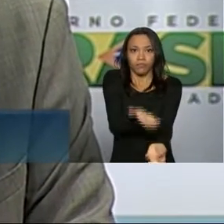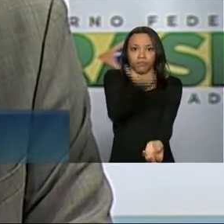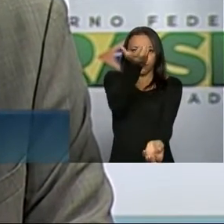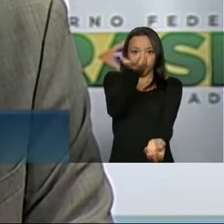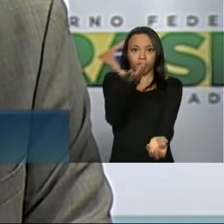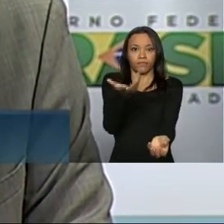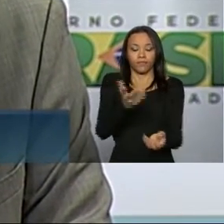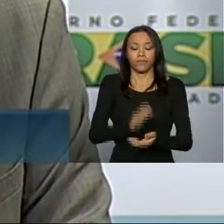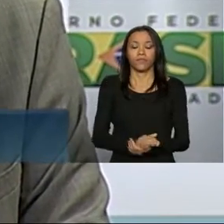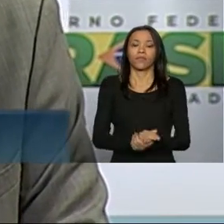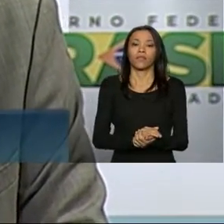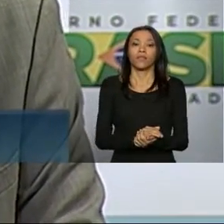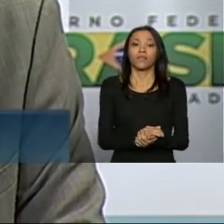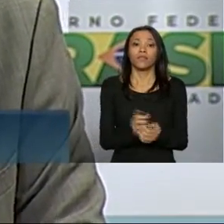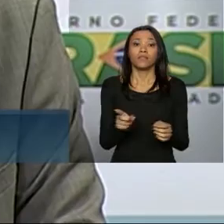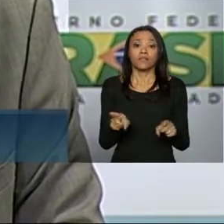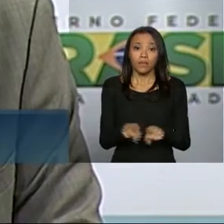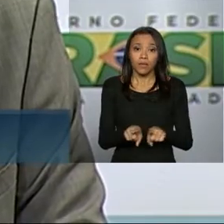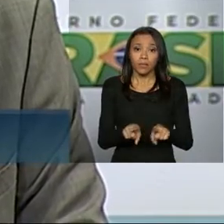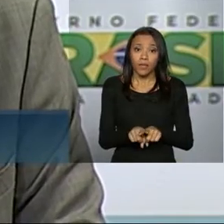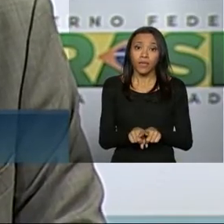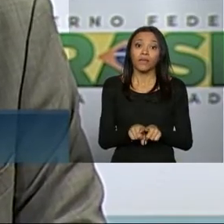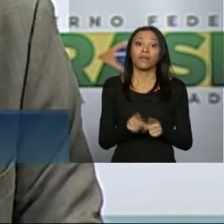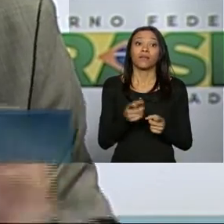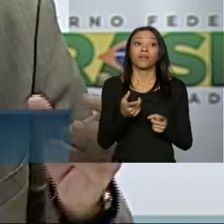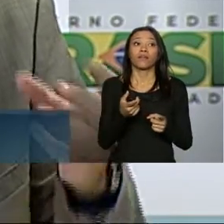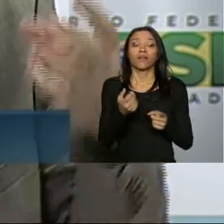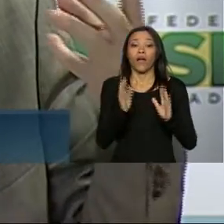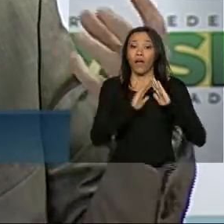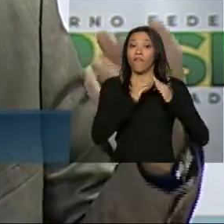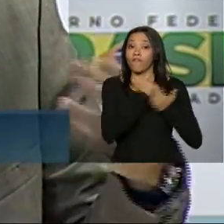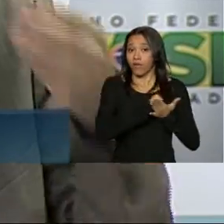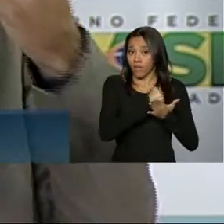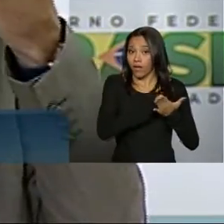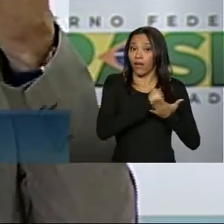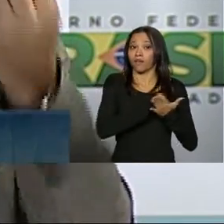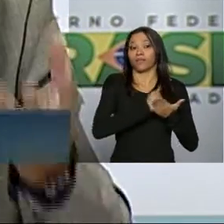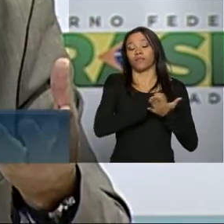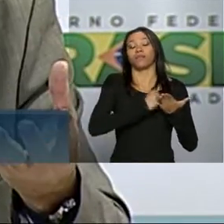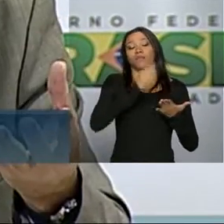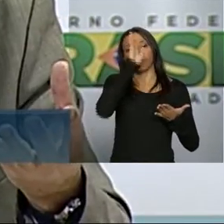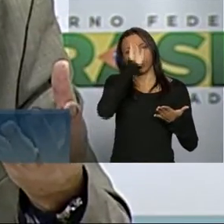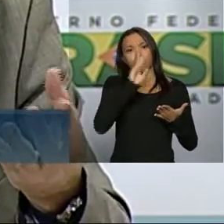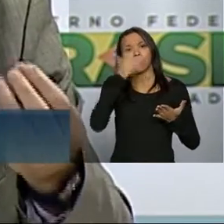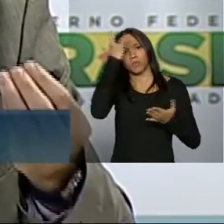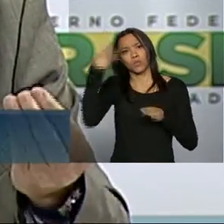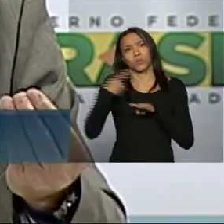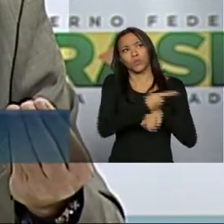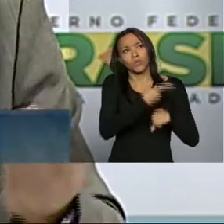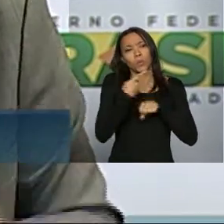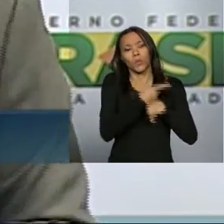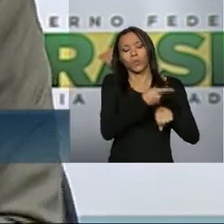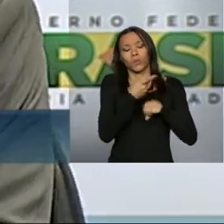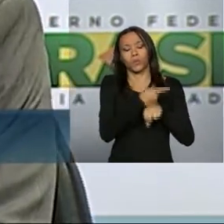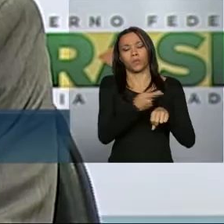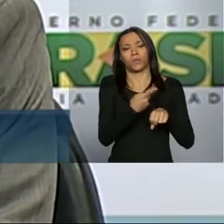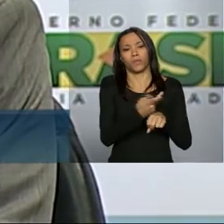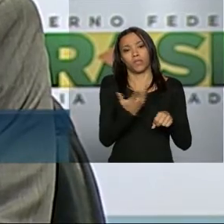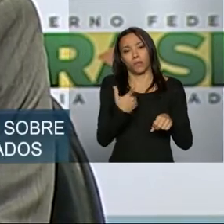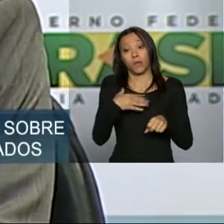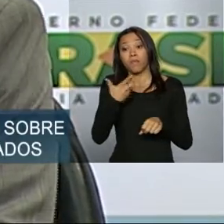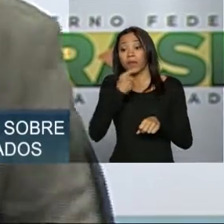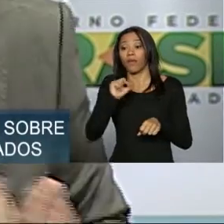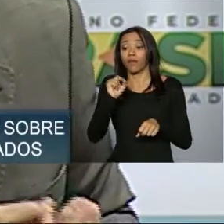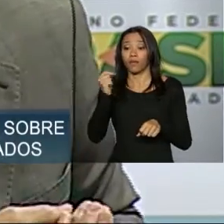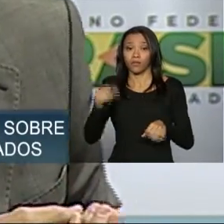oferta de medicamentos básicos, como no Aqui Tem Farmácia. Por quê? Porque aí você consegue disponibilizar, inclusive para as pessoas que são